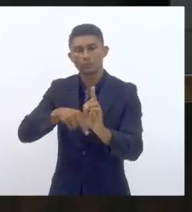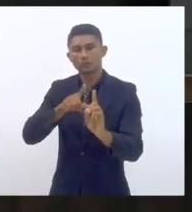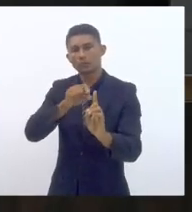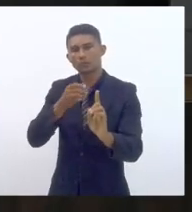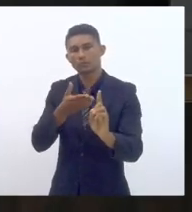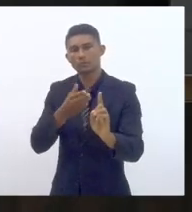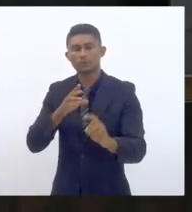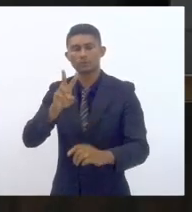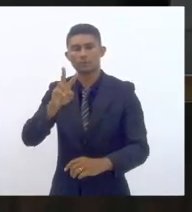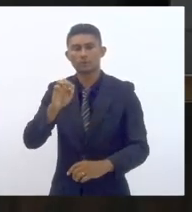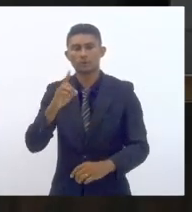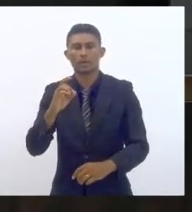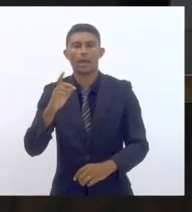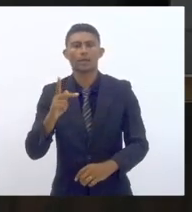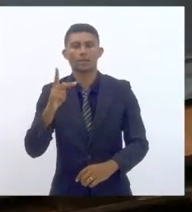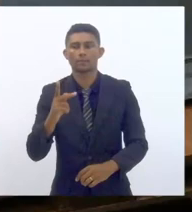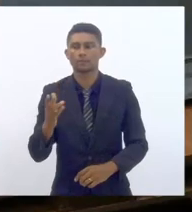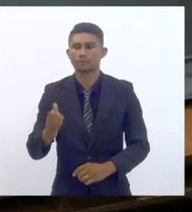Valdeque Carneiro.